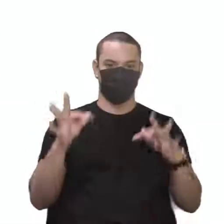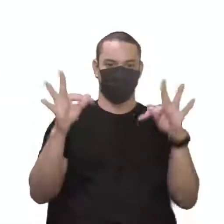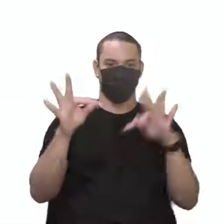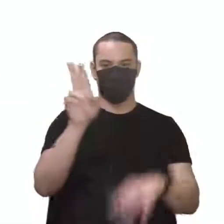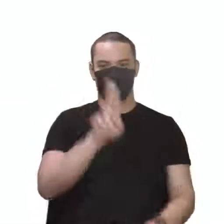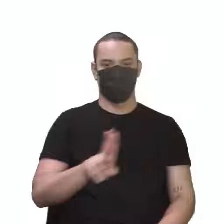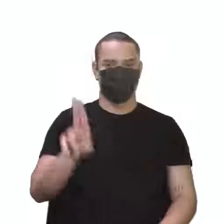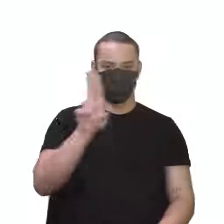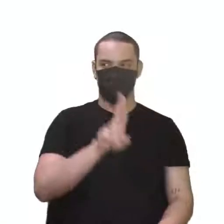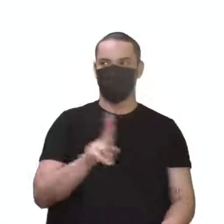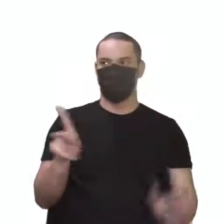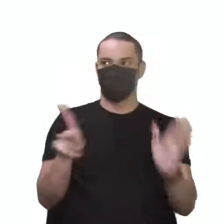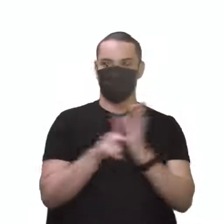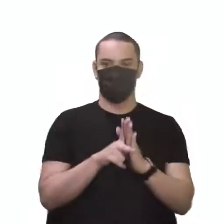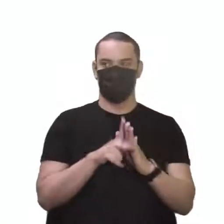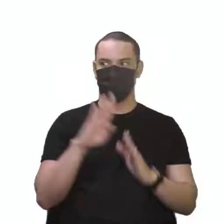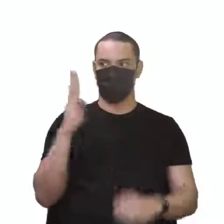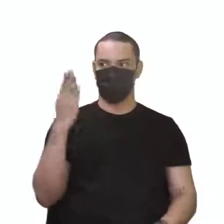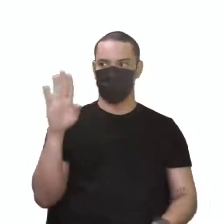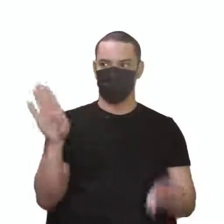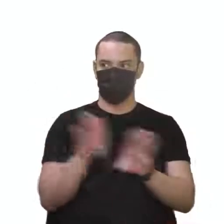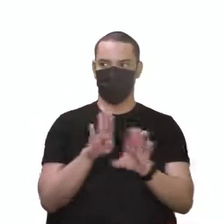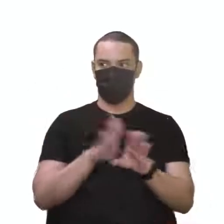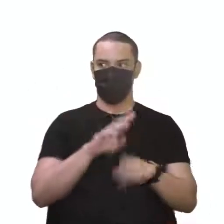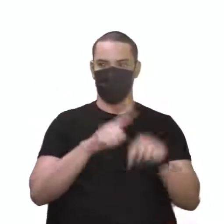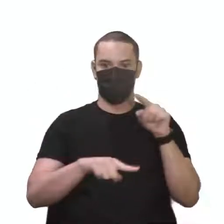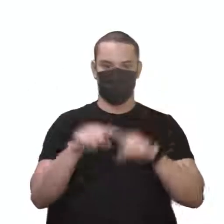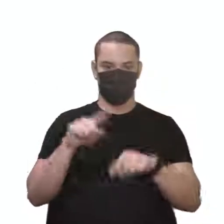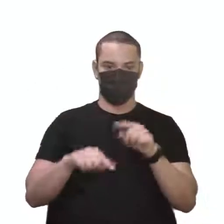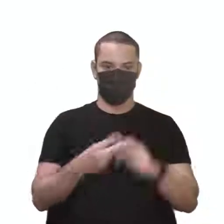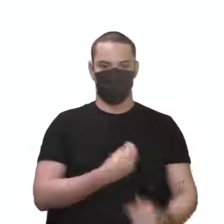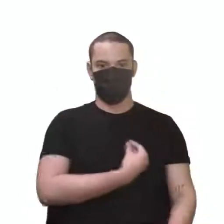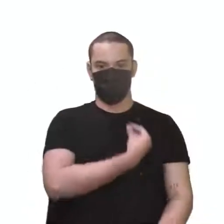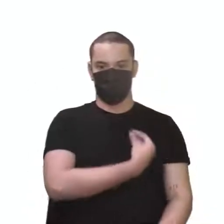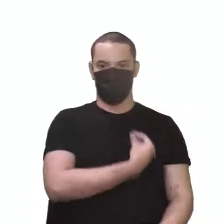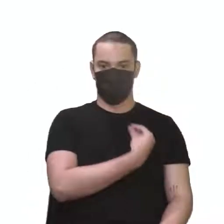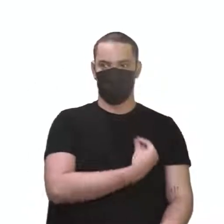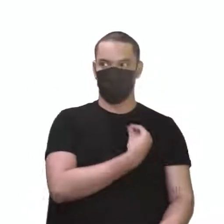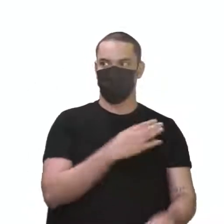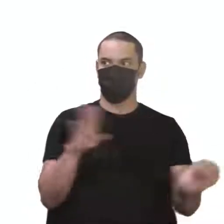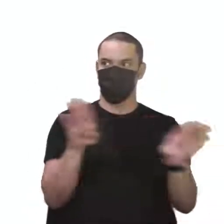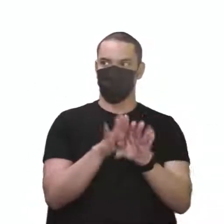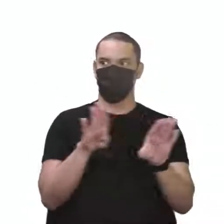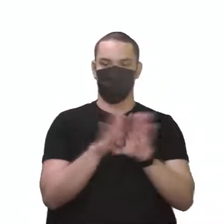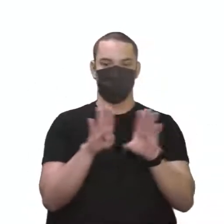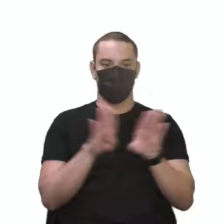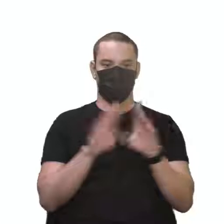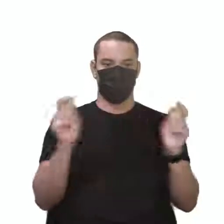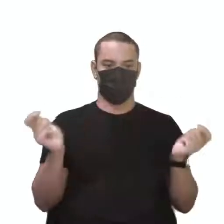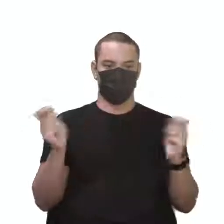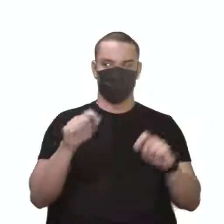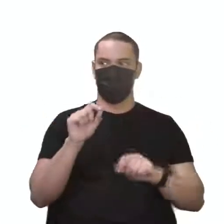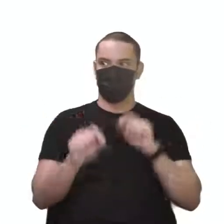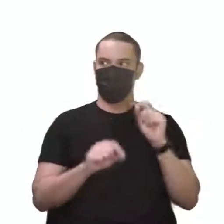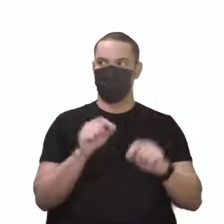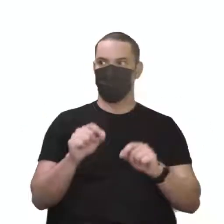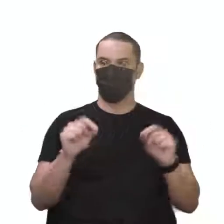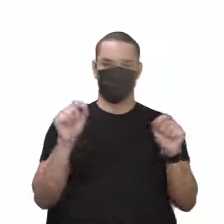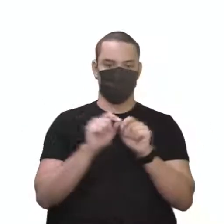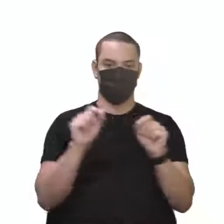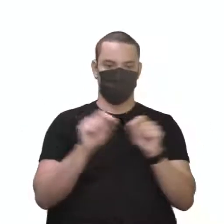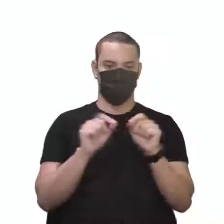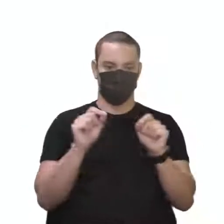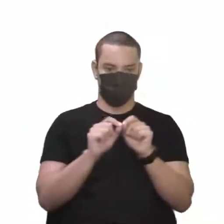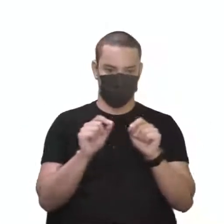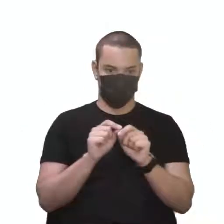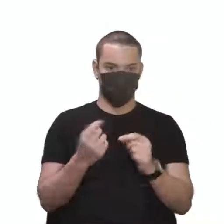biotecnologia utiliza sistemas biológicos, organismos vivos ou seus derivados para